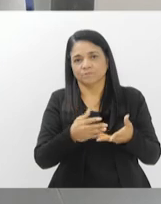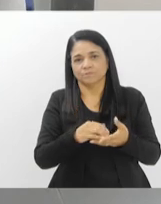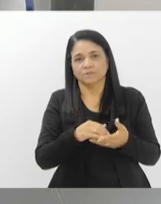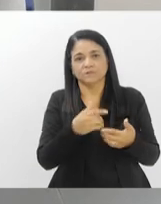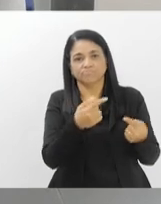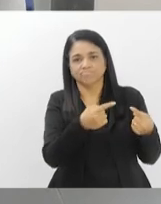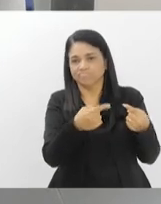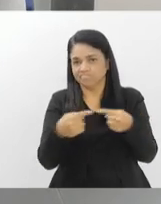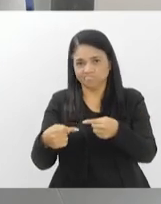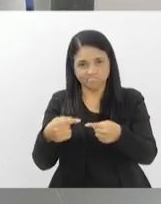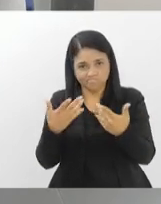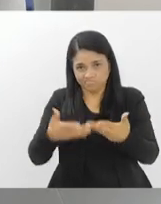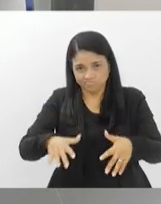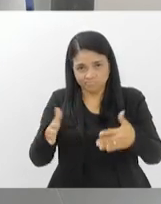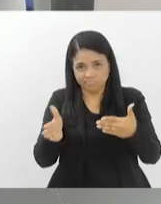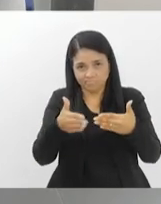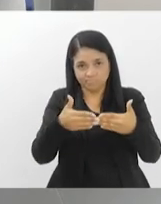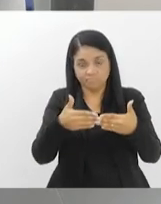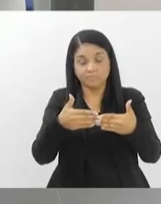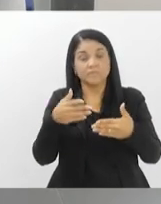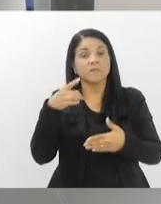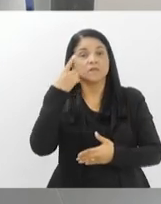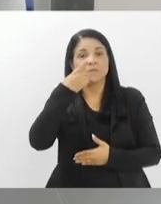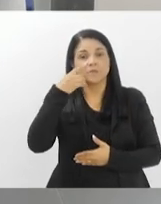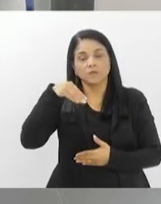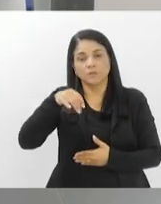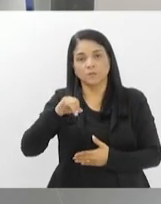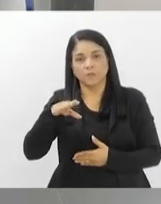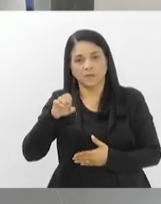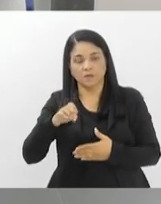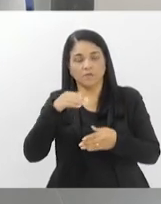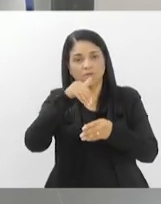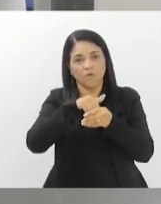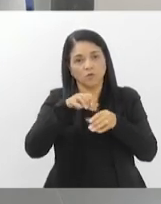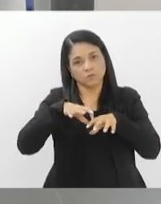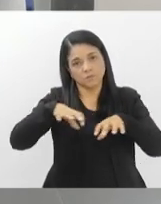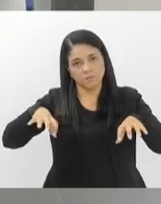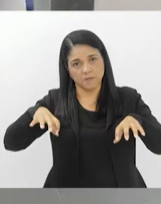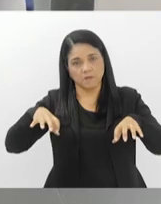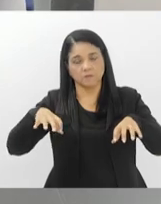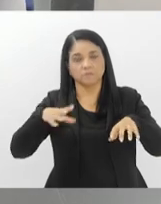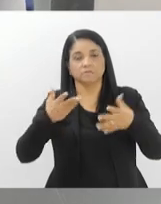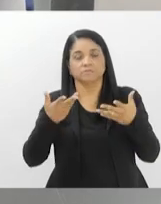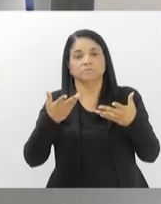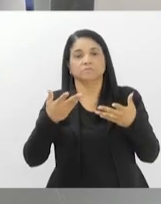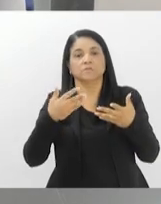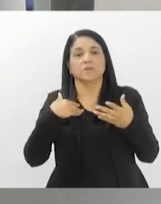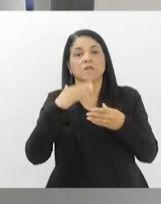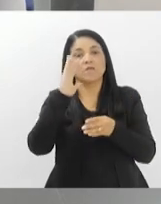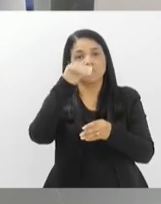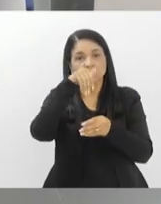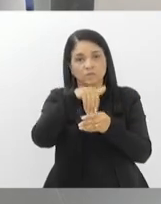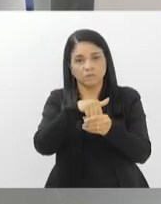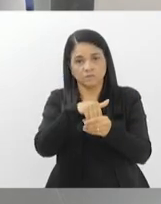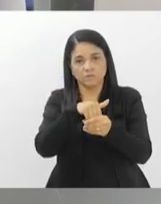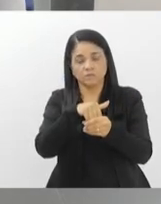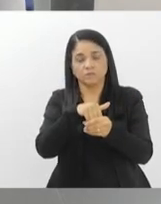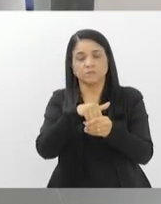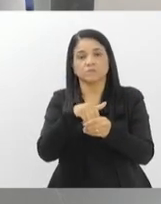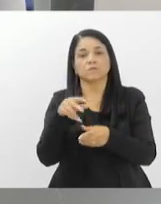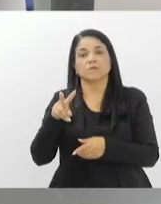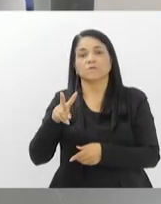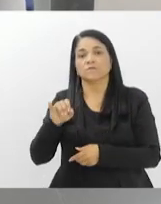Não havendo quem queira discutir, o deputado Carlos Mink apresenta um voto separado voto pela prejudicabilidade. Pela prejudicabilidade. Em votação. Como vota o deputado Vinícius